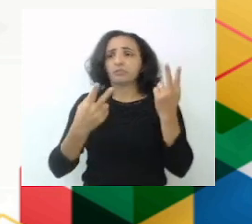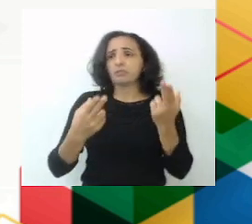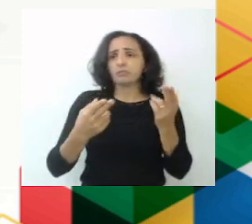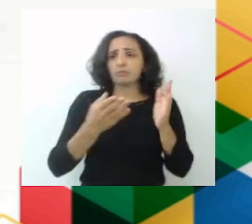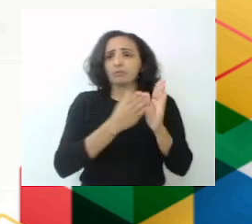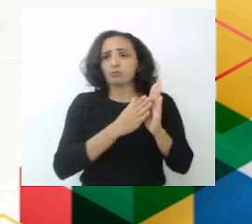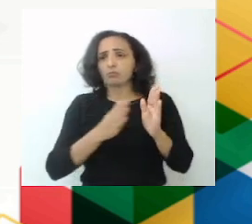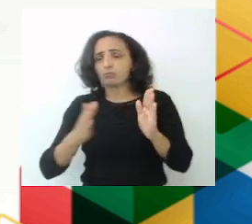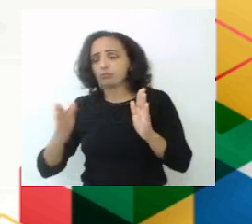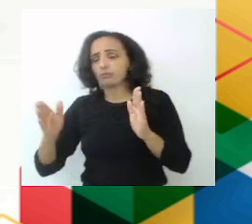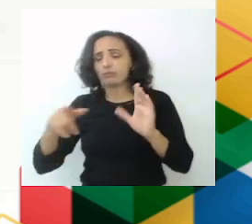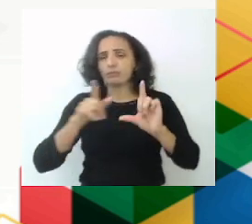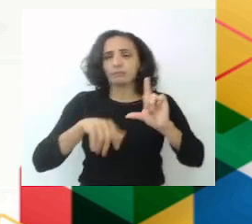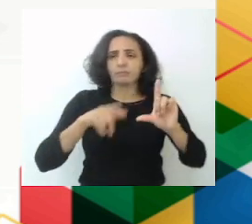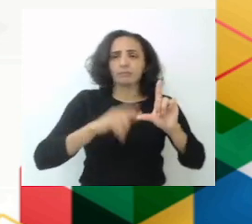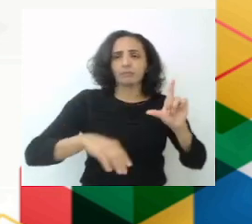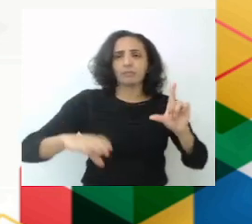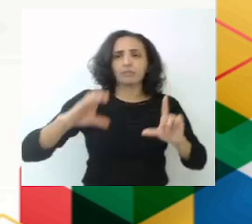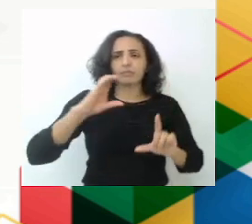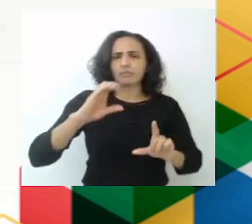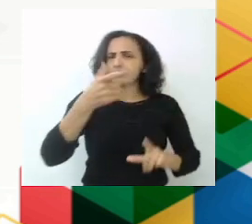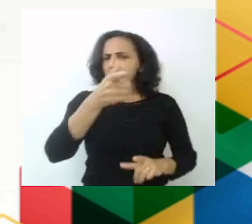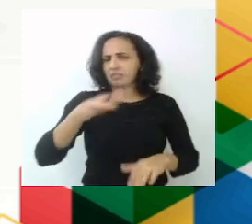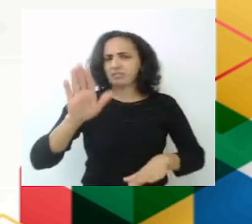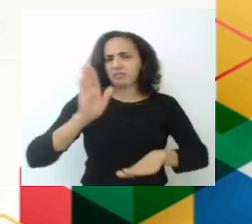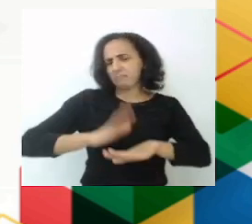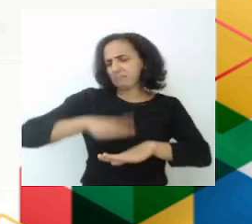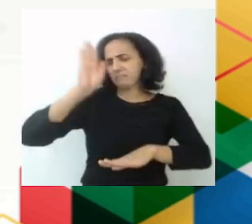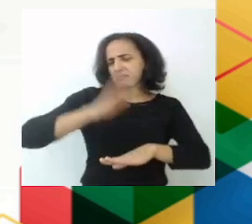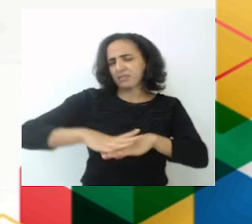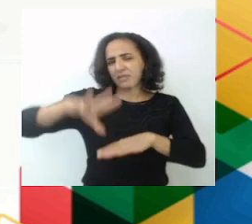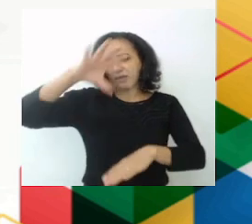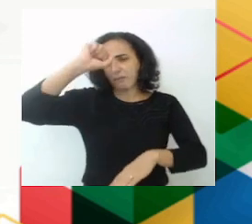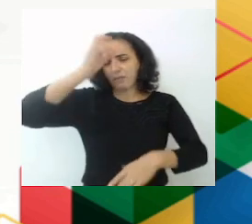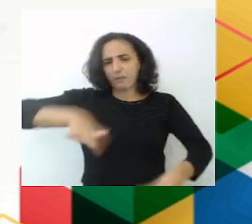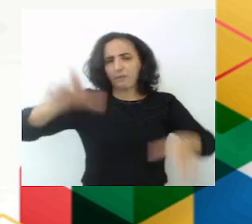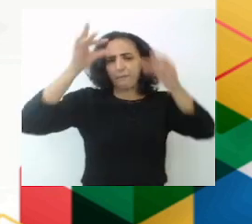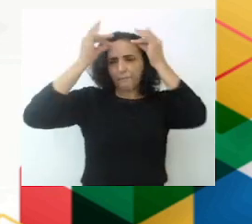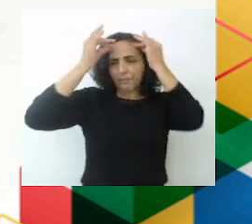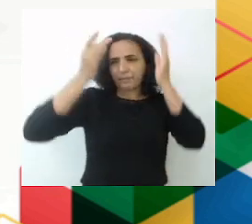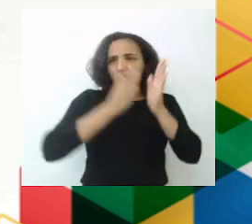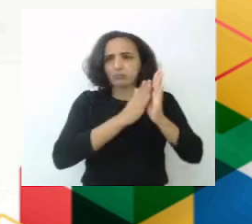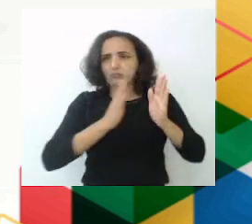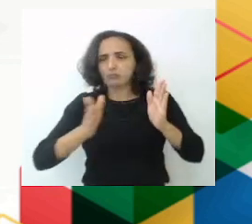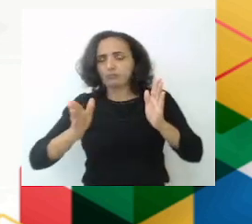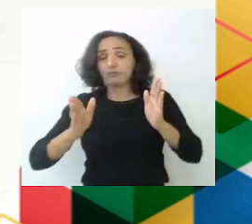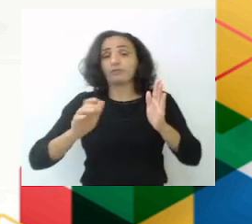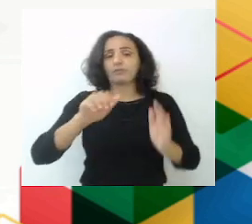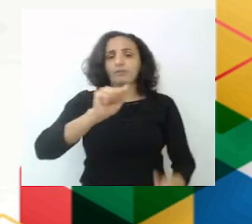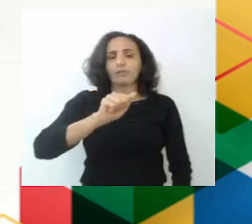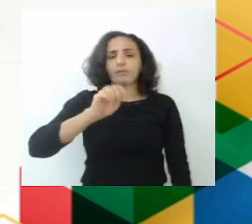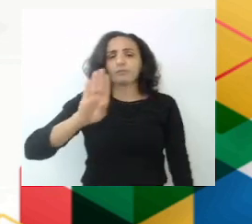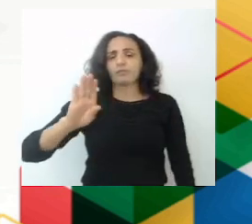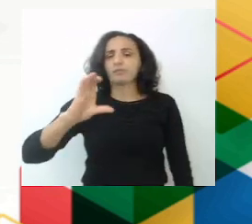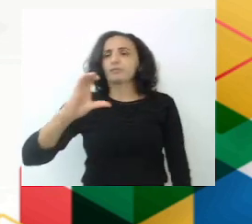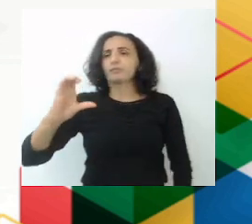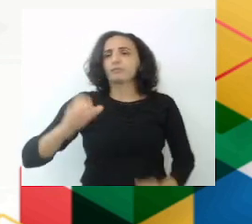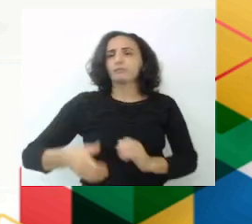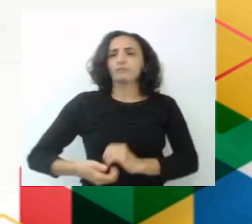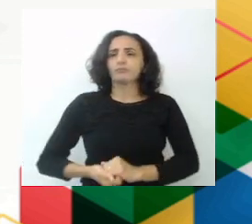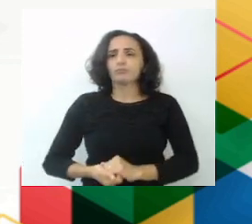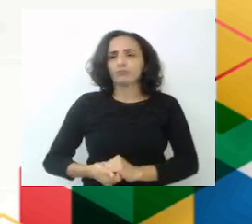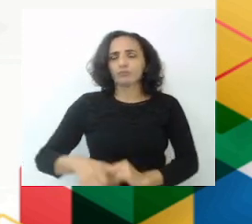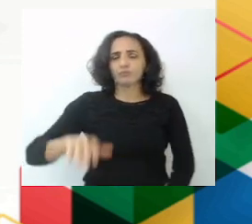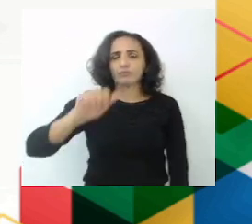na letra C. E aí você já está craque. A, B e C. O